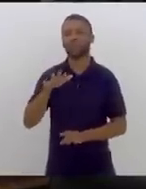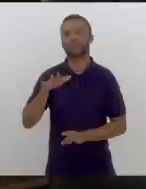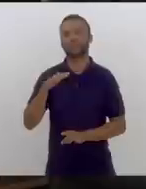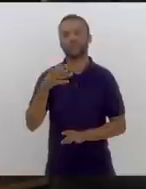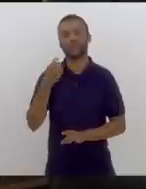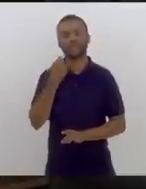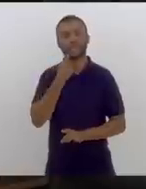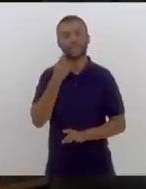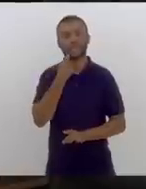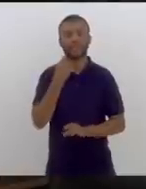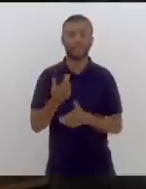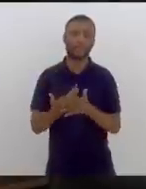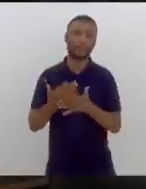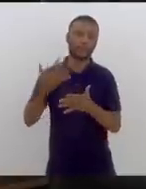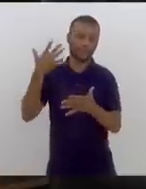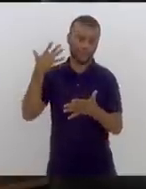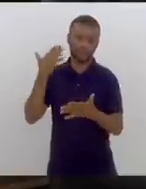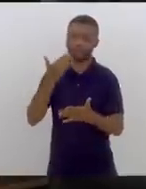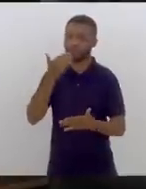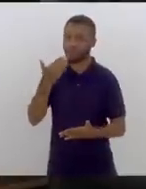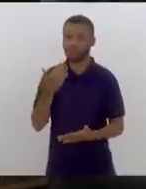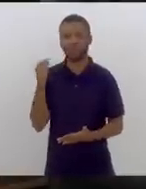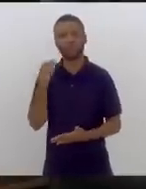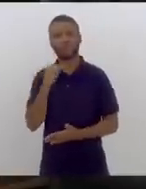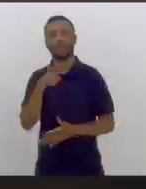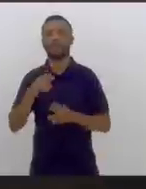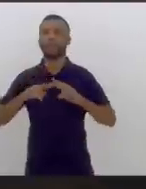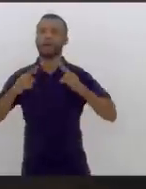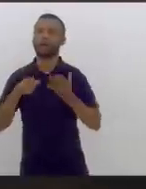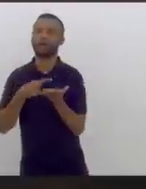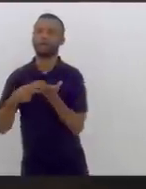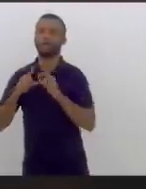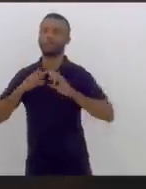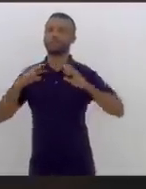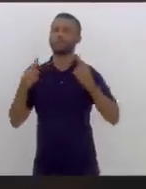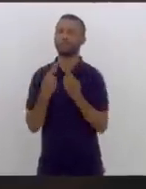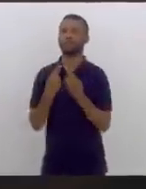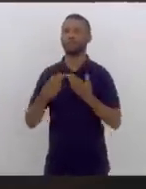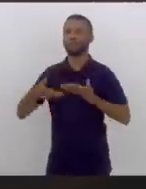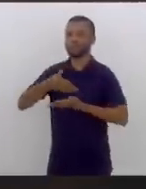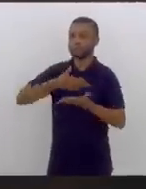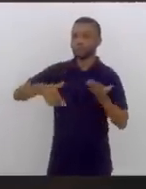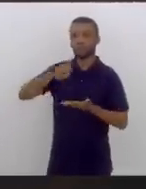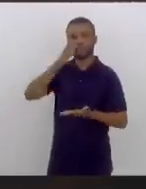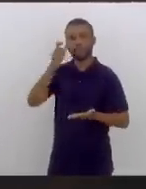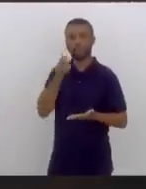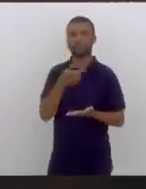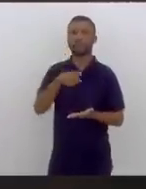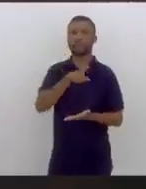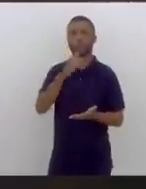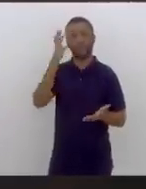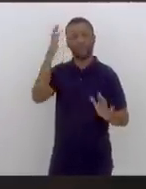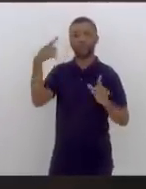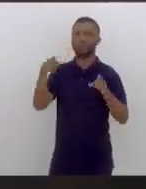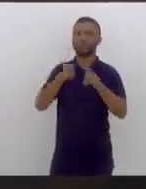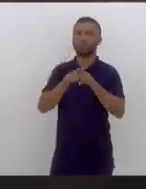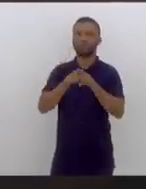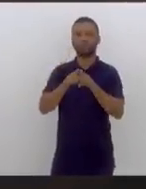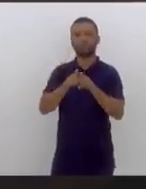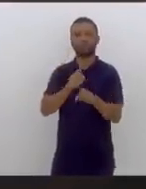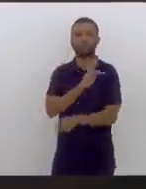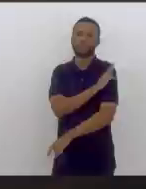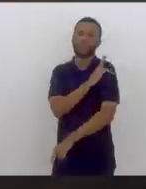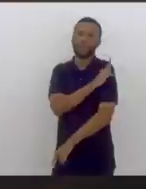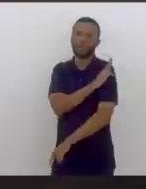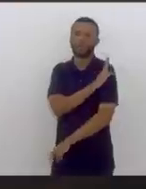me engano foi sexta-feira passada e eu pedi para ele uma reunião entrei com as partes interessadas em resolver isso com pessoas técnicas